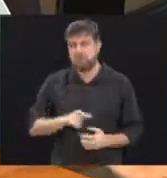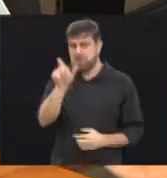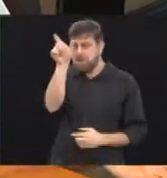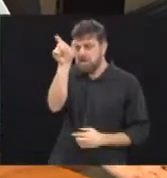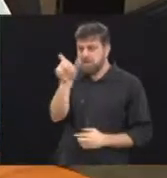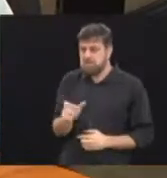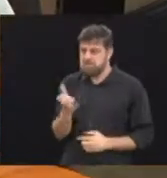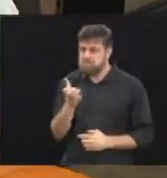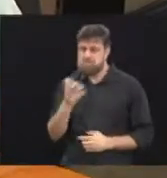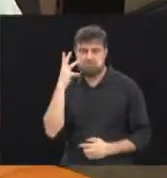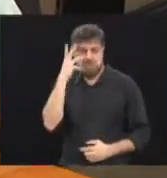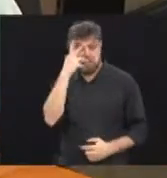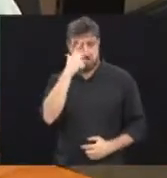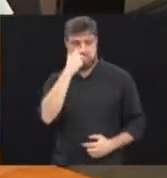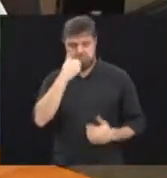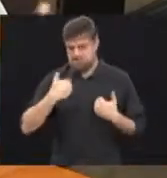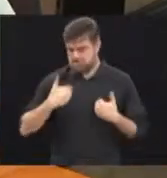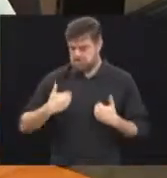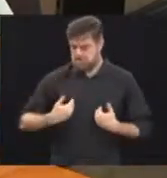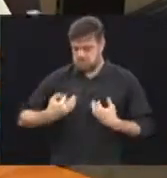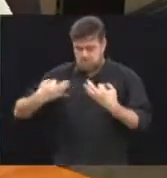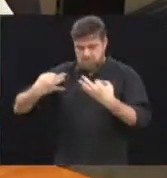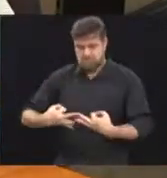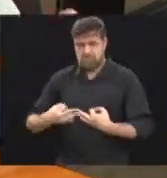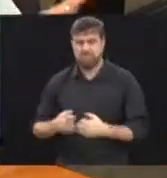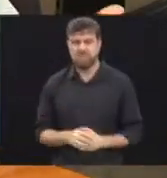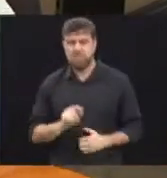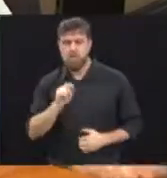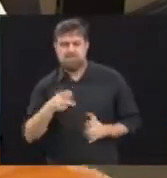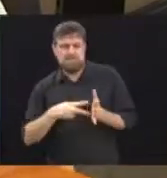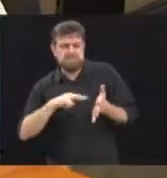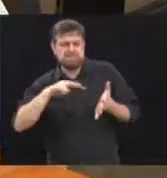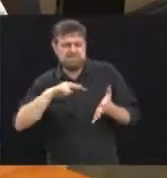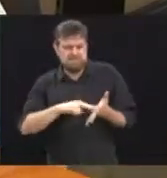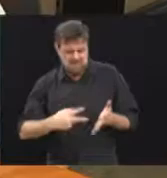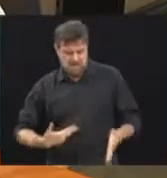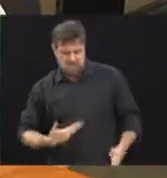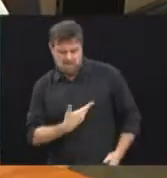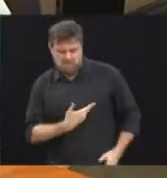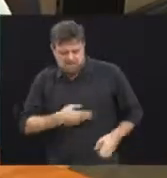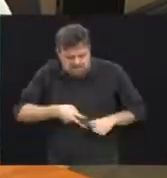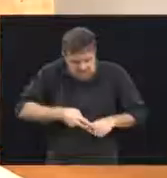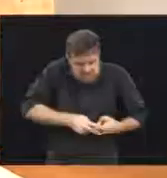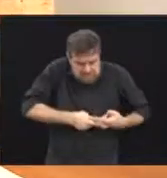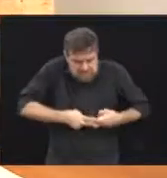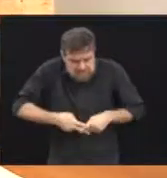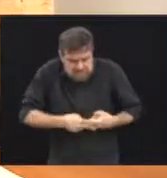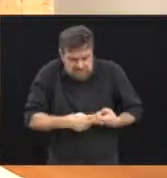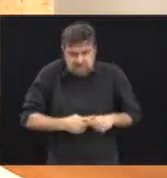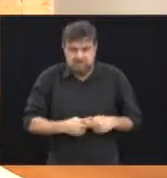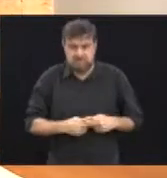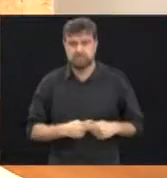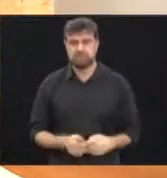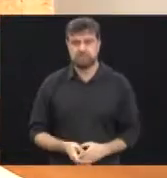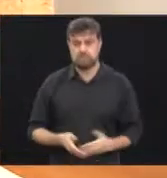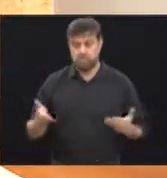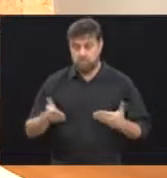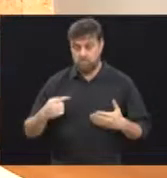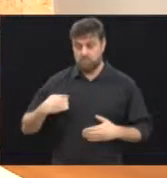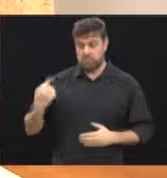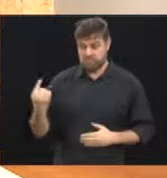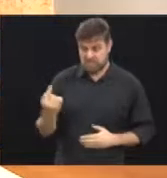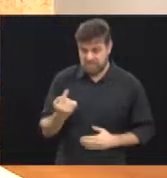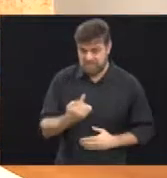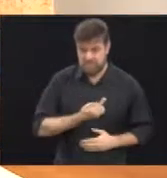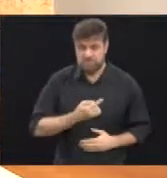que é cirurgia estética, na verdade é reparadora ou o contrário. O que são consideradas as reparadoras? Hoje em dia, a